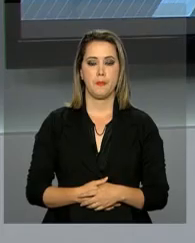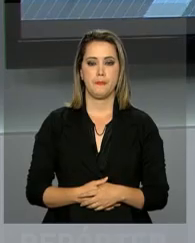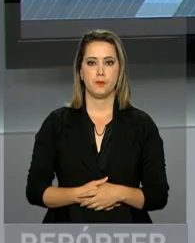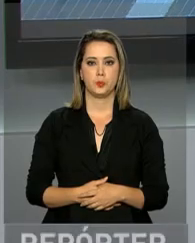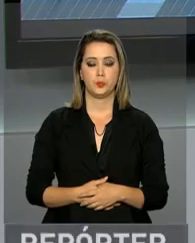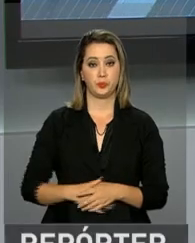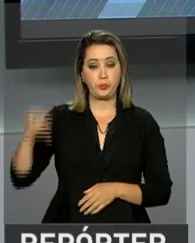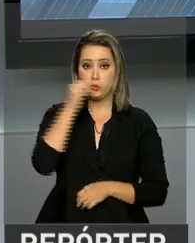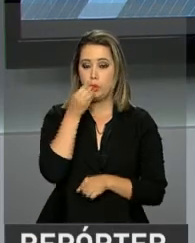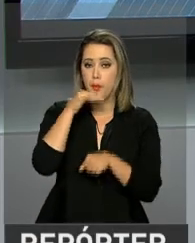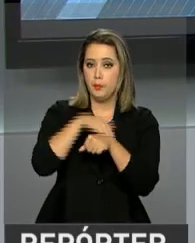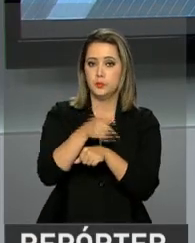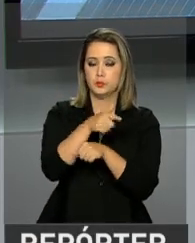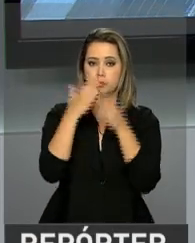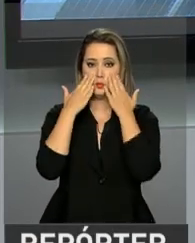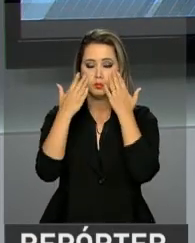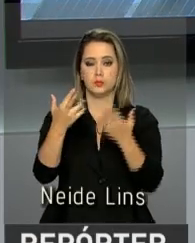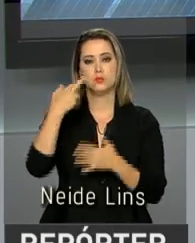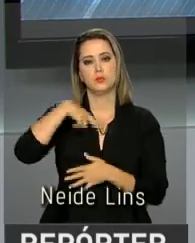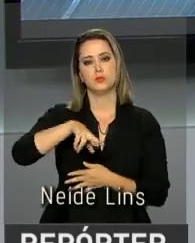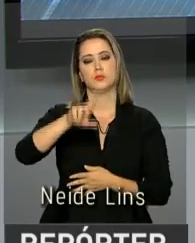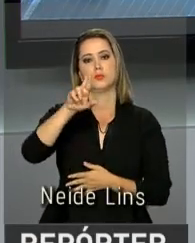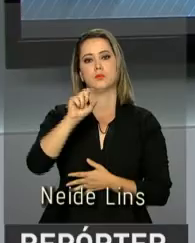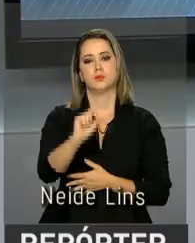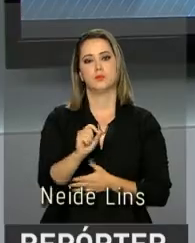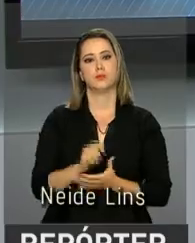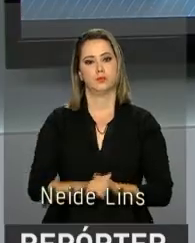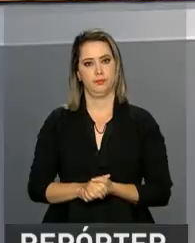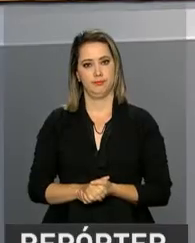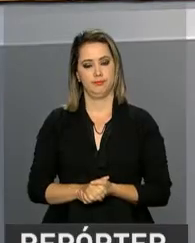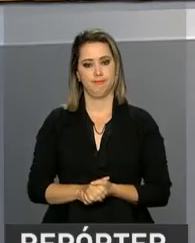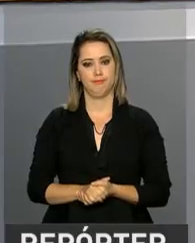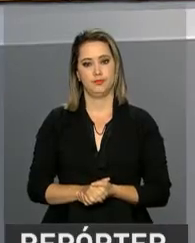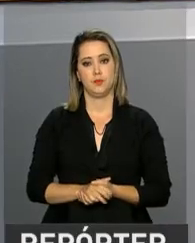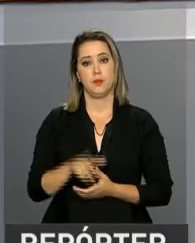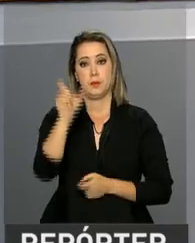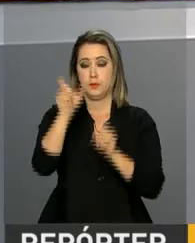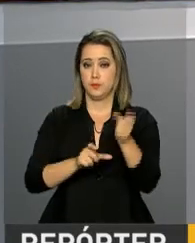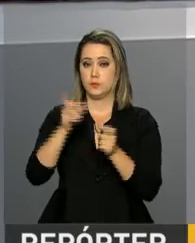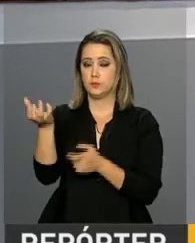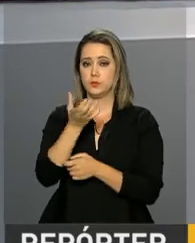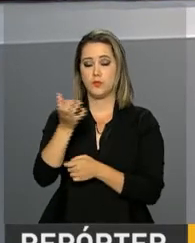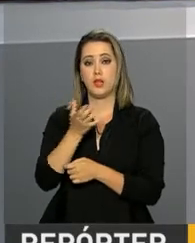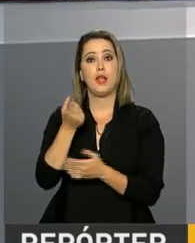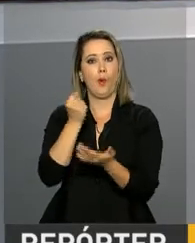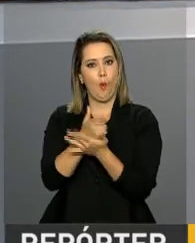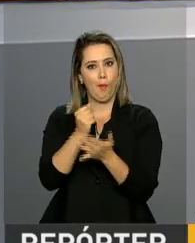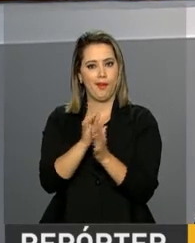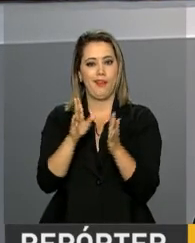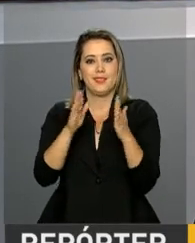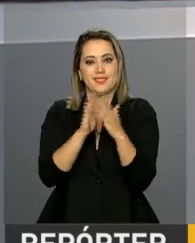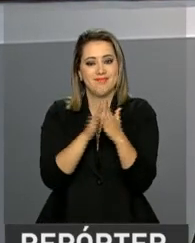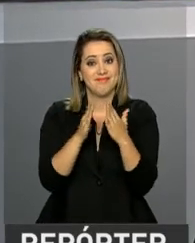olá boa noite no ar mais uma edição do repórter nbr para quem quer realizar o sonho da casa própria